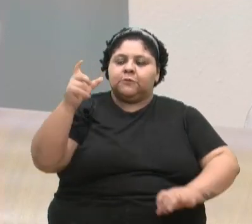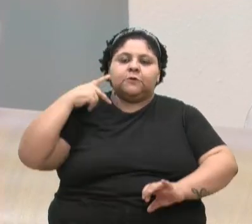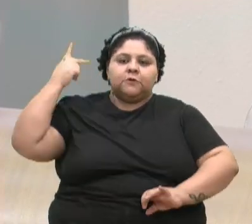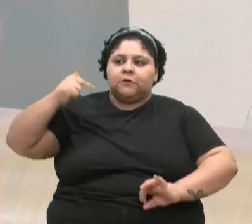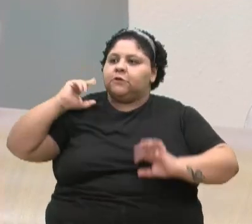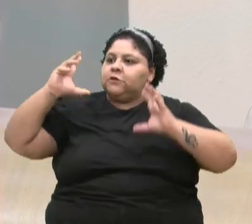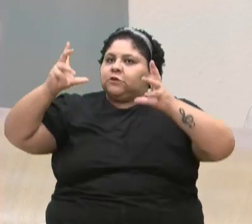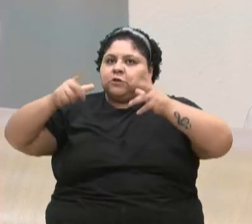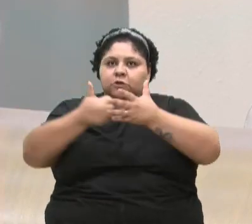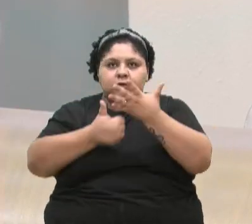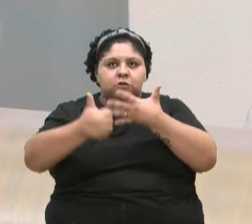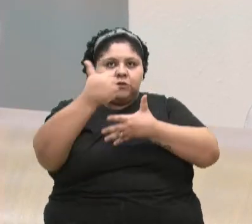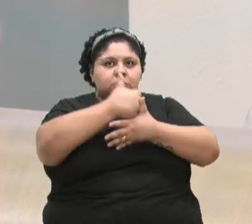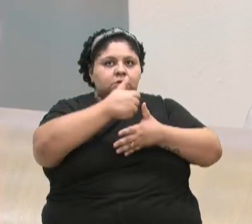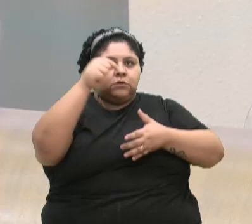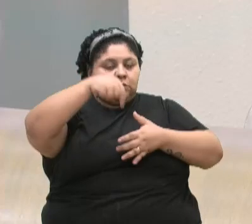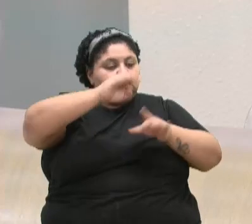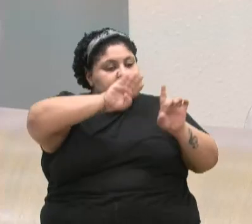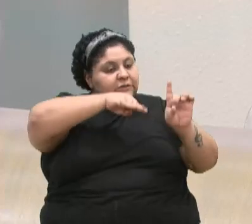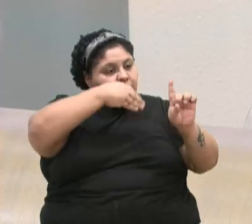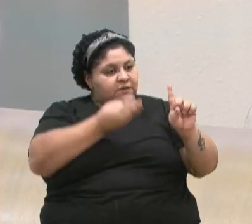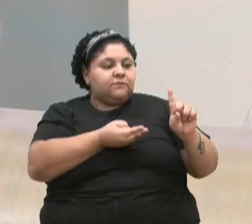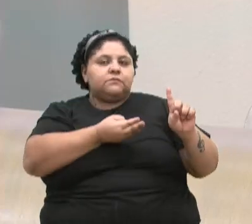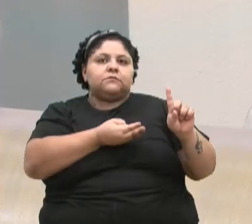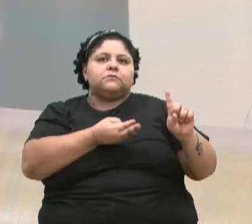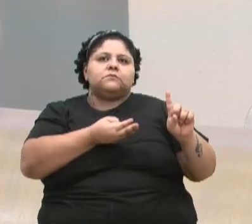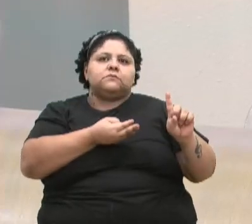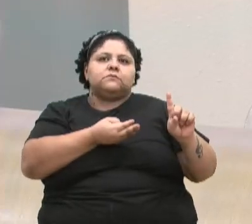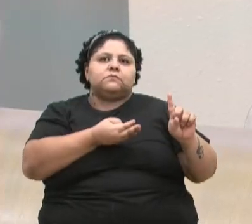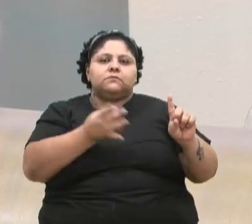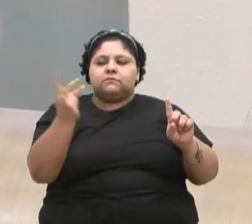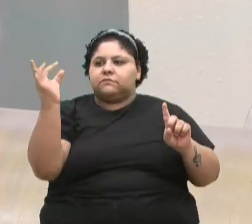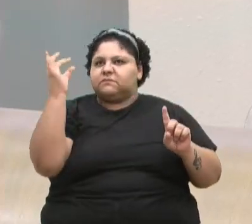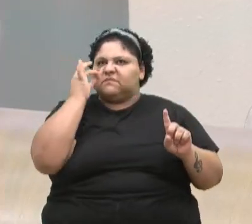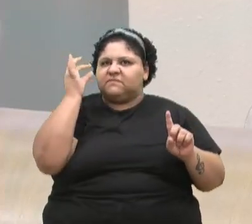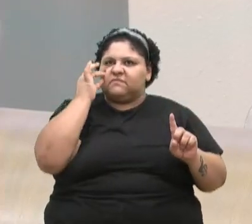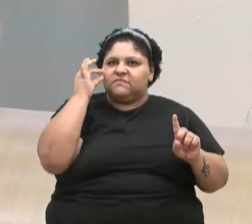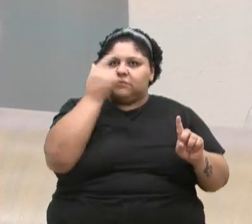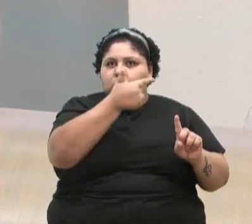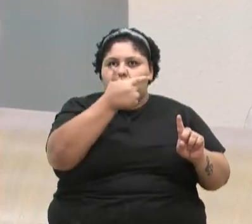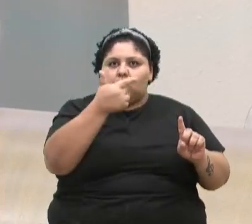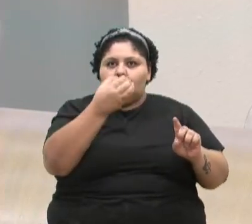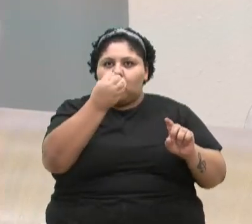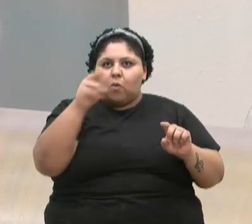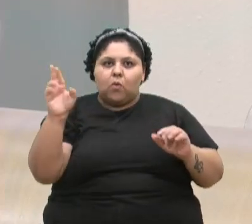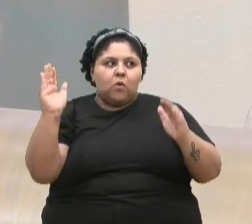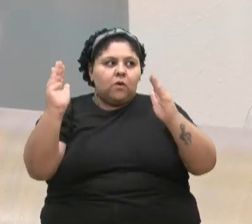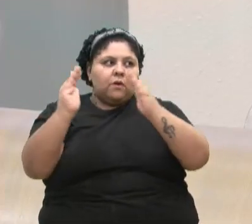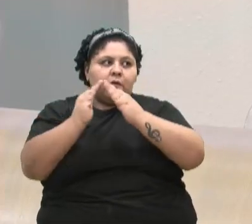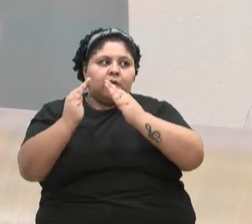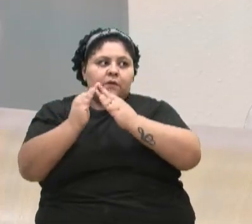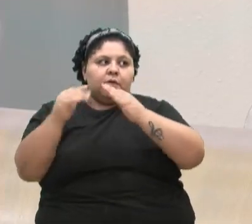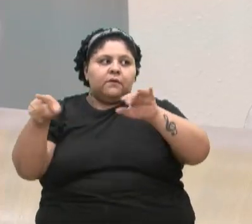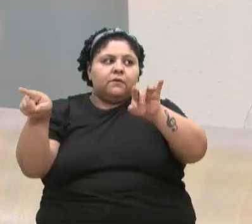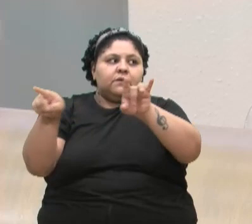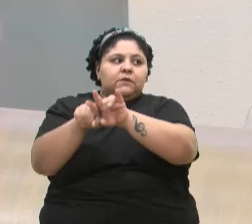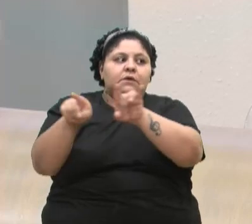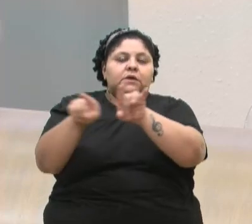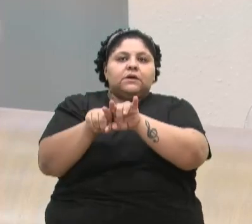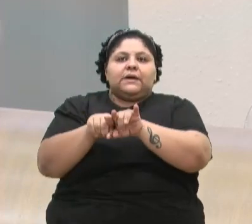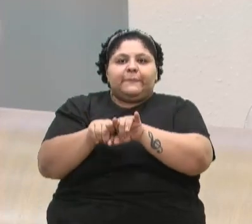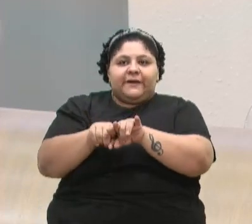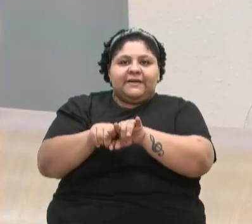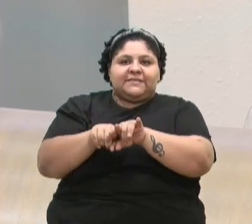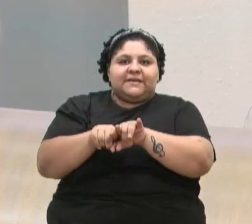todos que nos prestigiaram nesta homenagem aqui, presencialmente ou de casa, pela TV Câmara ou pelas redes sociais da Câmara,